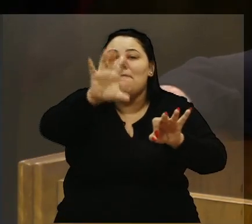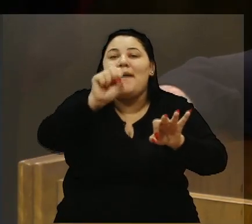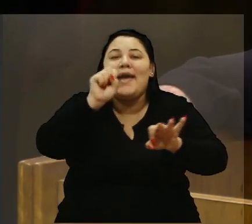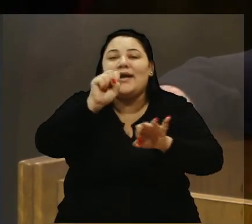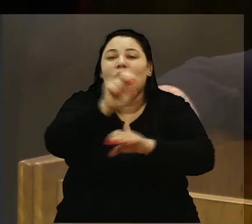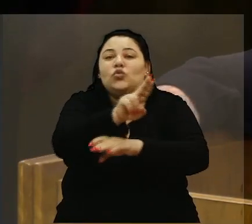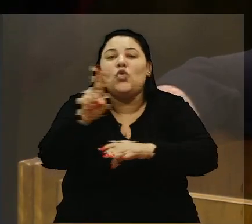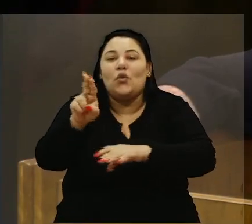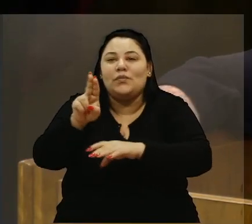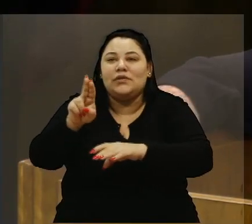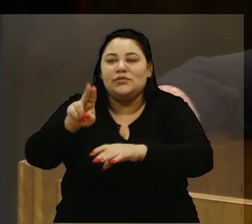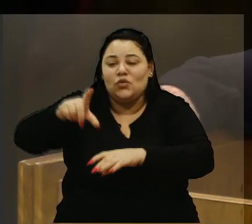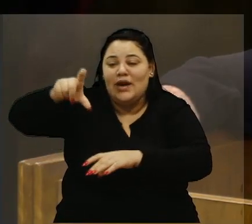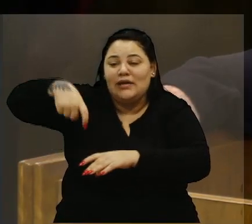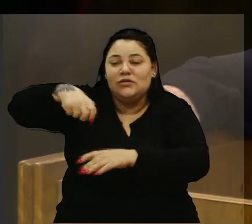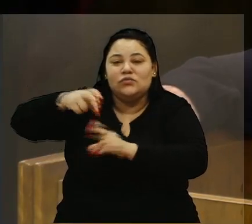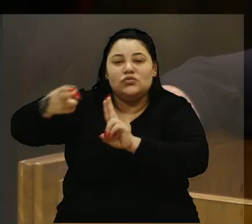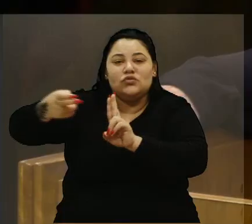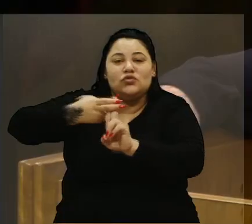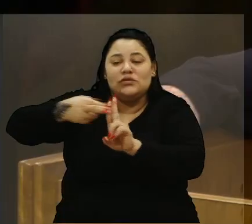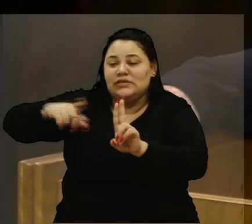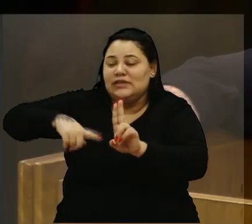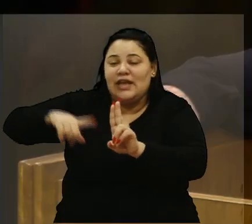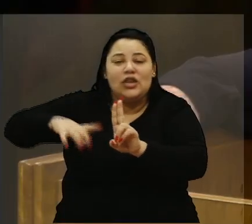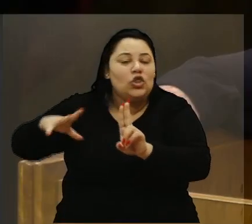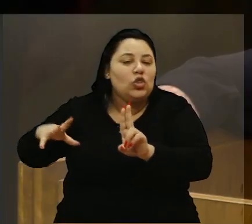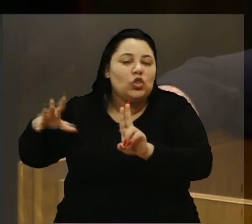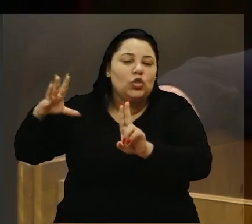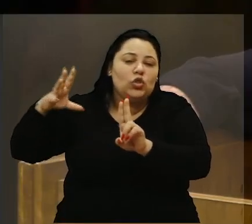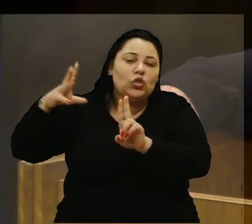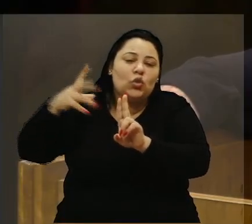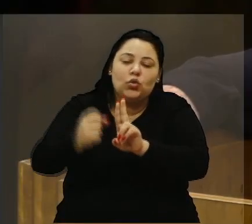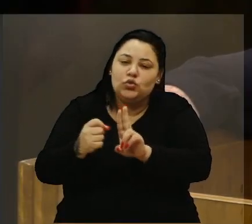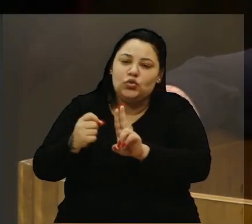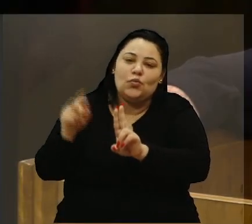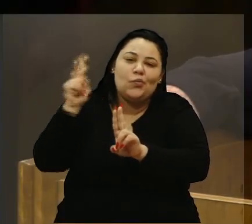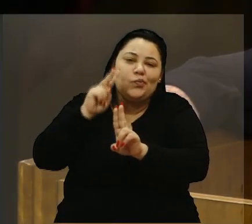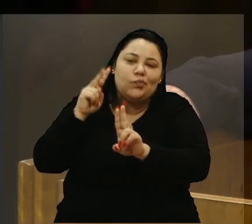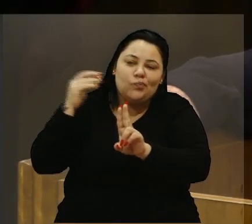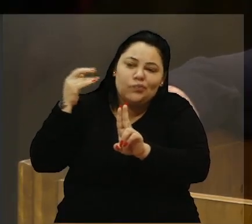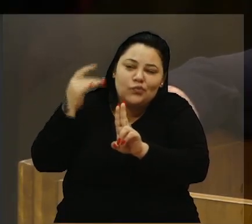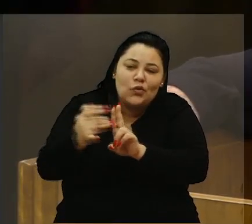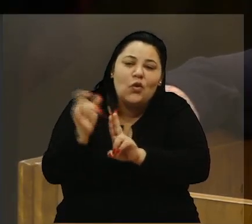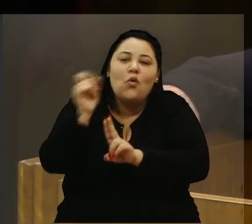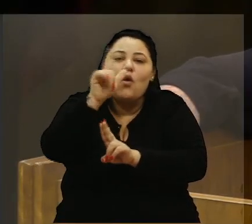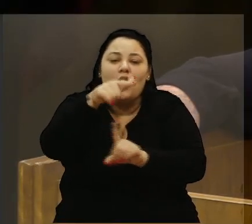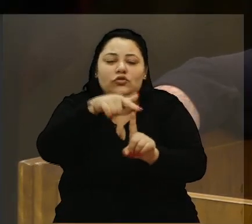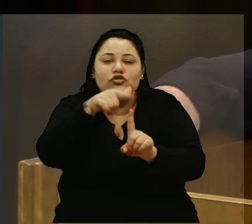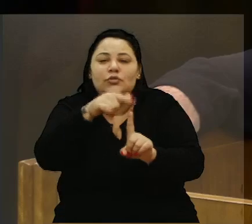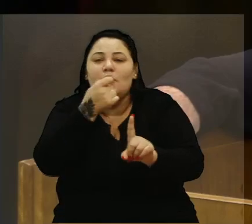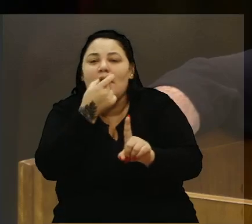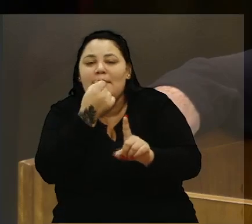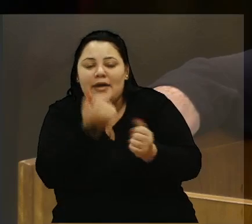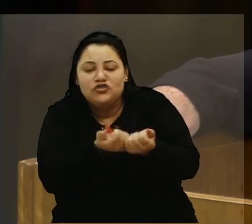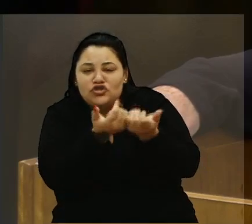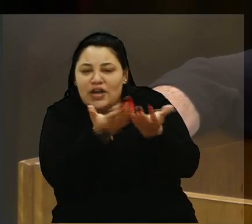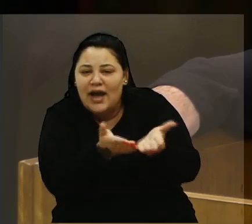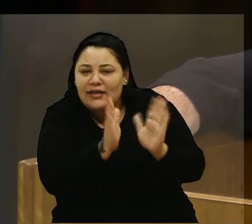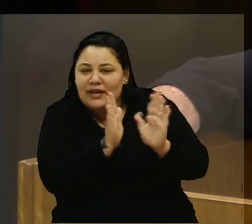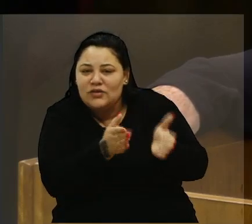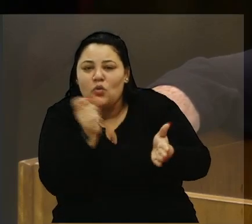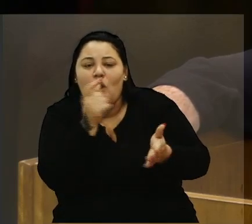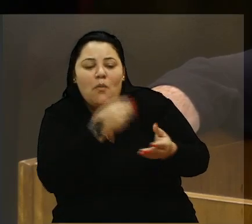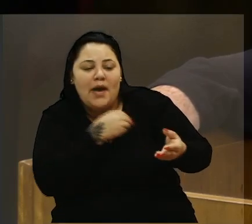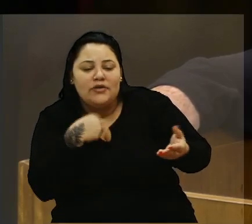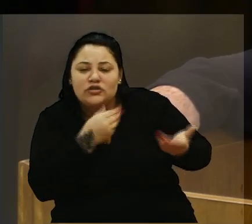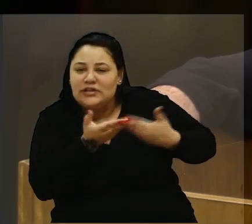teu histórico. Um histórico completo, que tipo de remédio foi receitado, diagnóstico, assim por diante. Então,